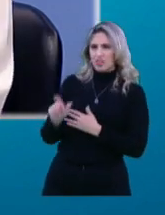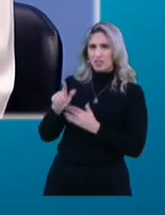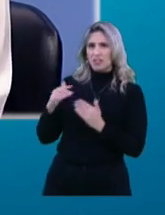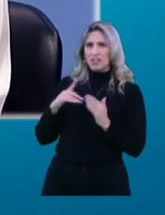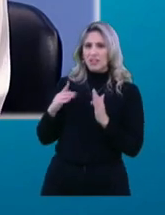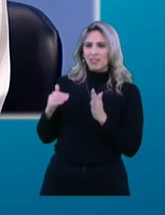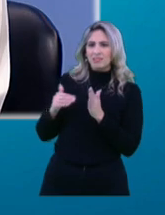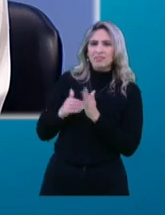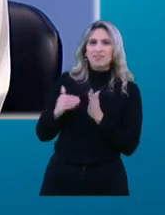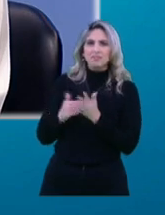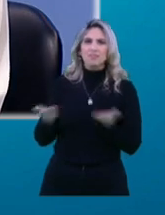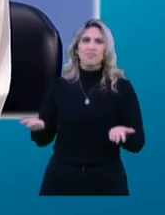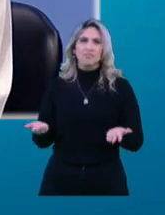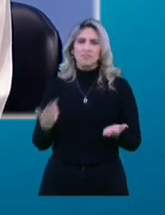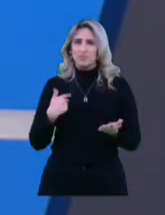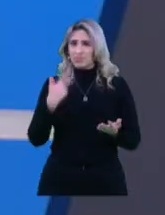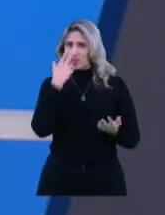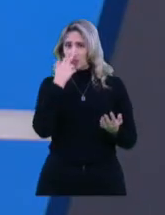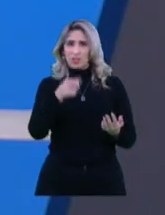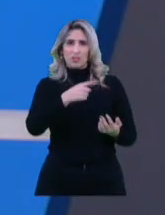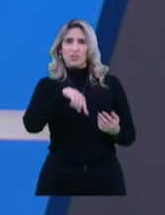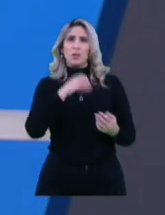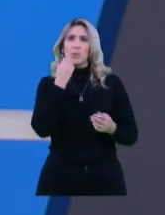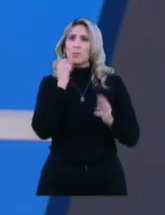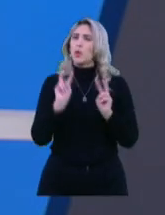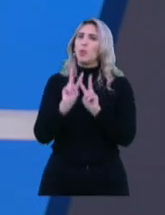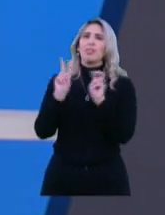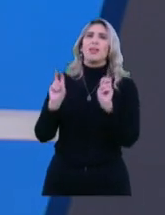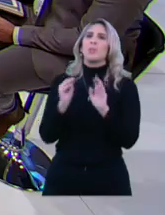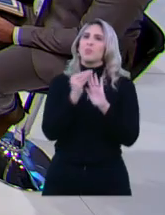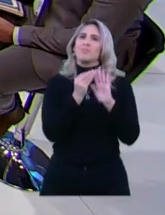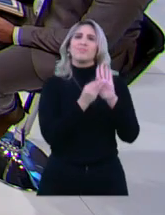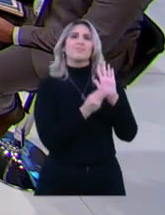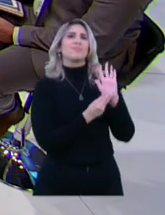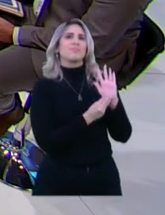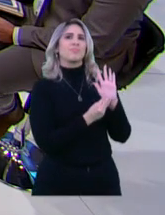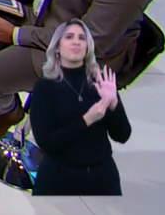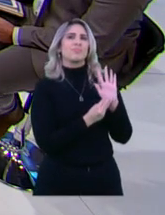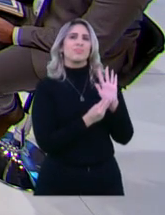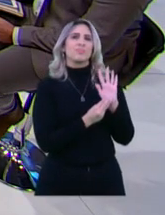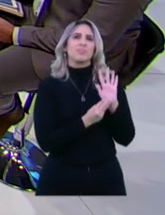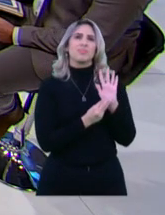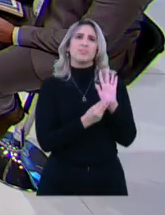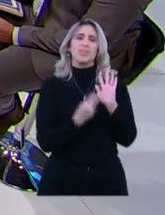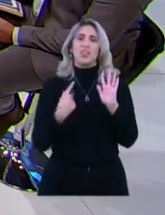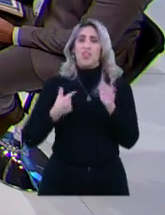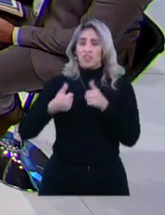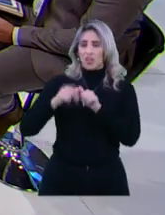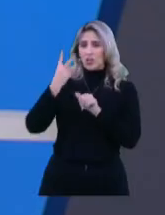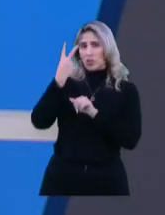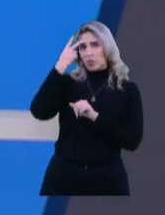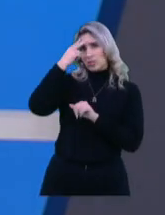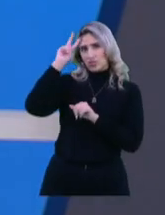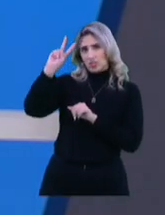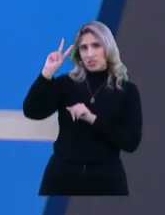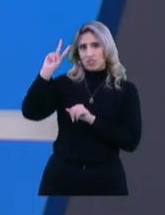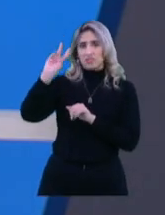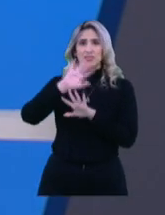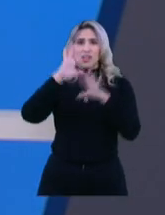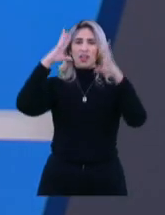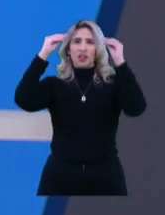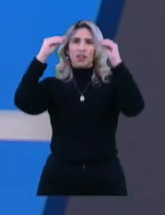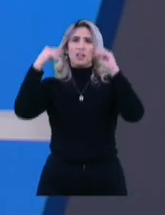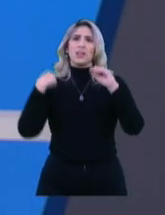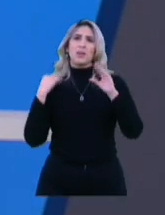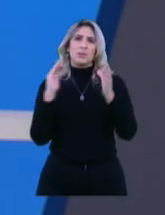embate? Raquel, eu acho que esse não é um bom termo para colocar as coisas. Eu fiquei 2 dias e meio sem luz.